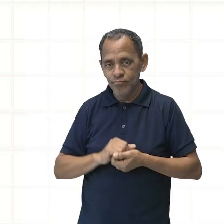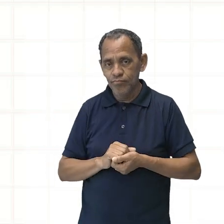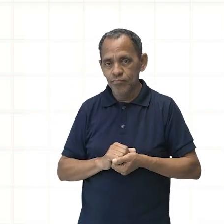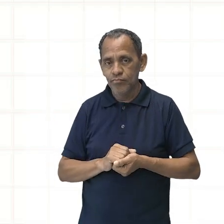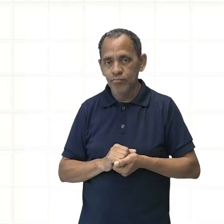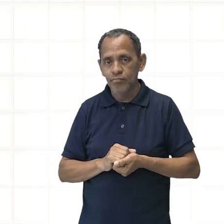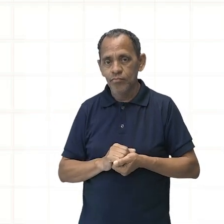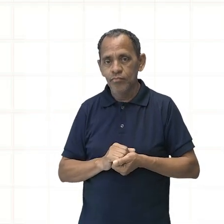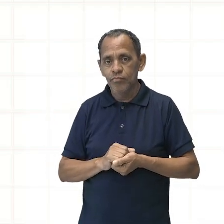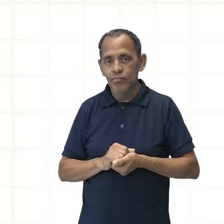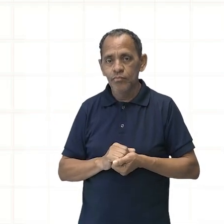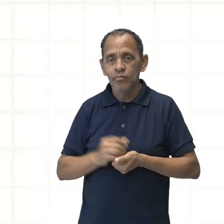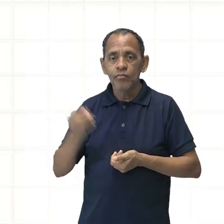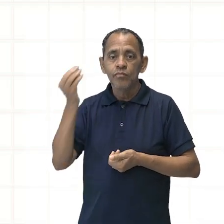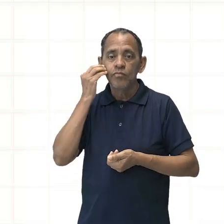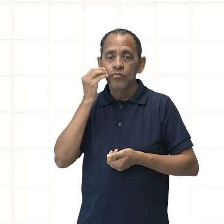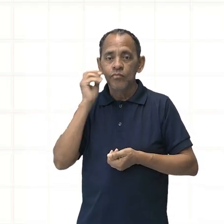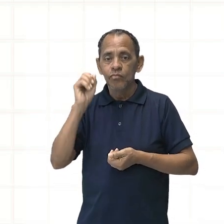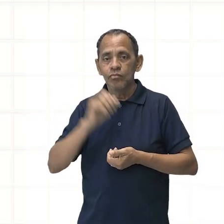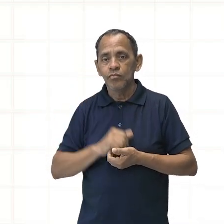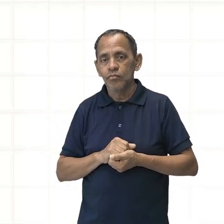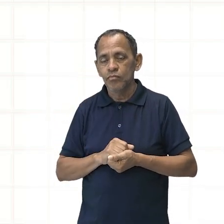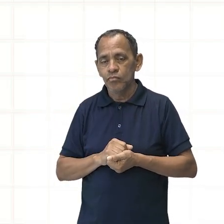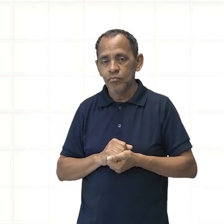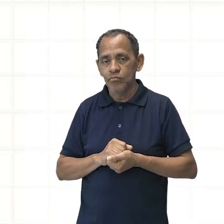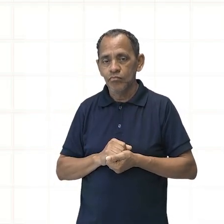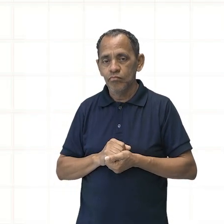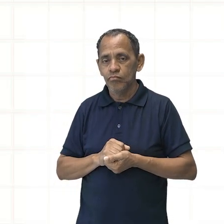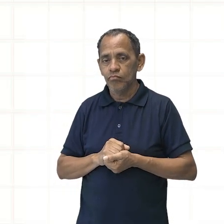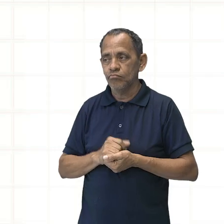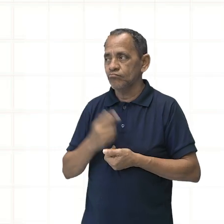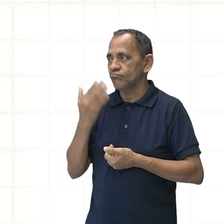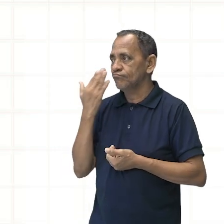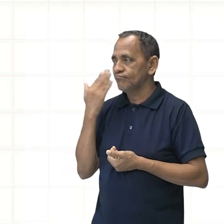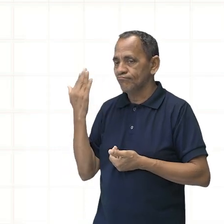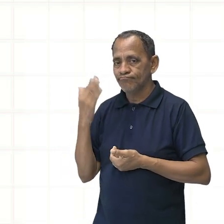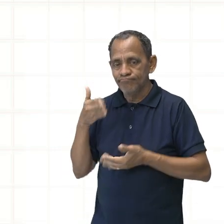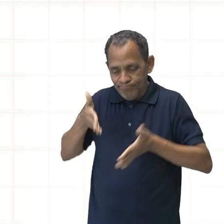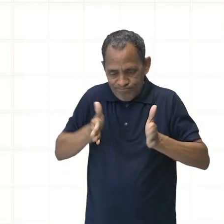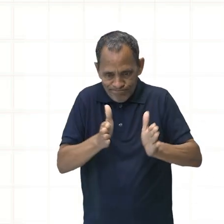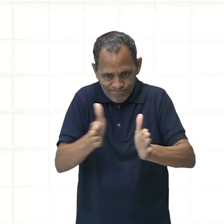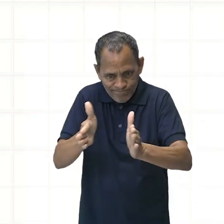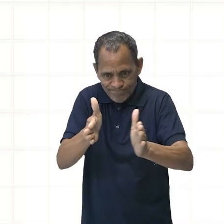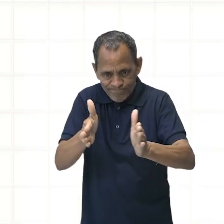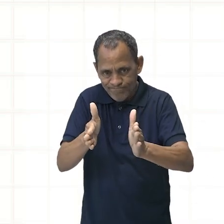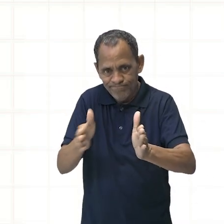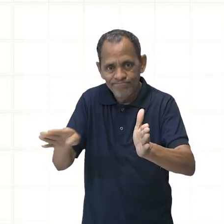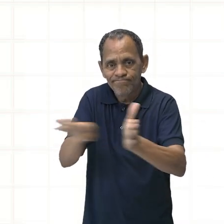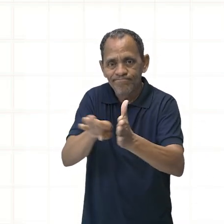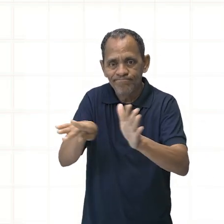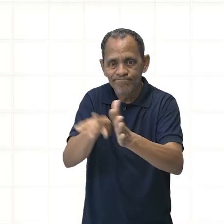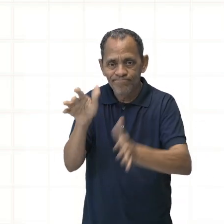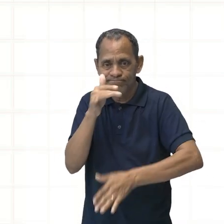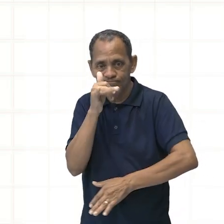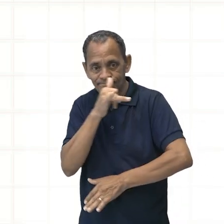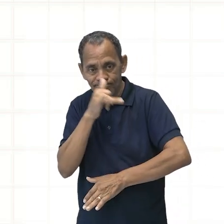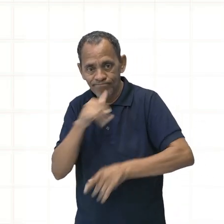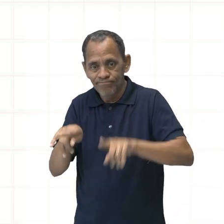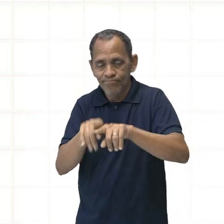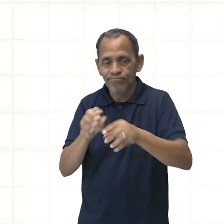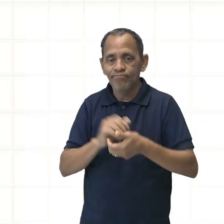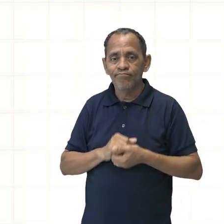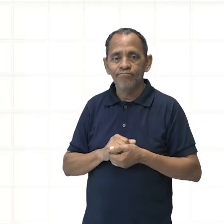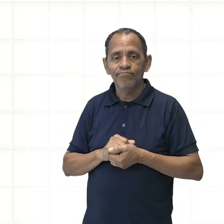Alemanha estava pensando em passar aqui, justamente pela Bélgica, chegar até França, tomar